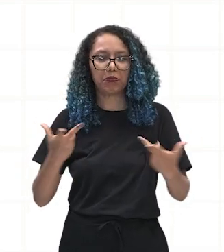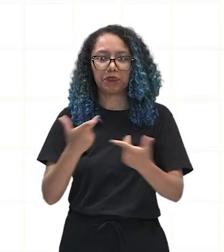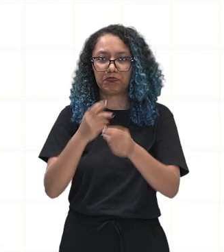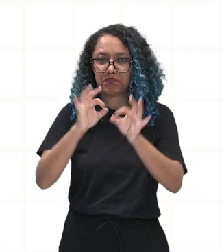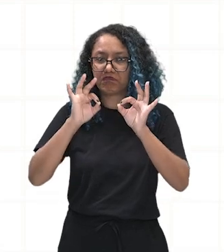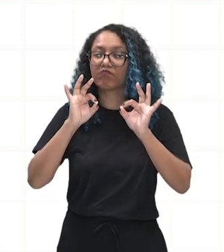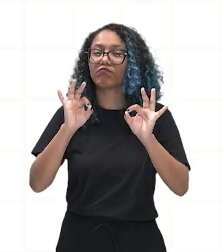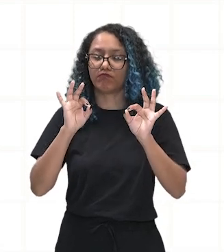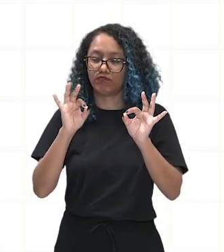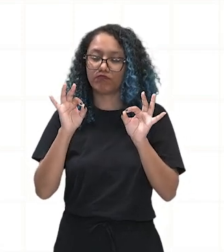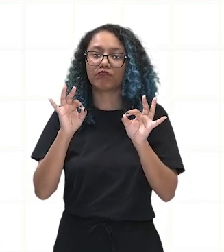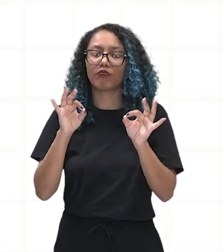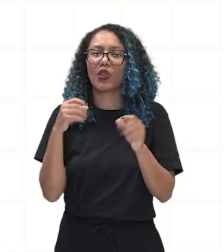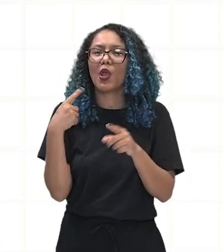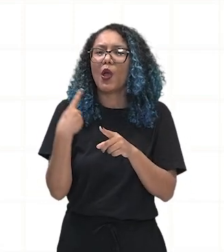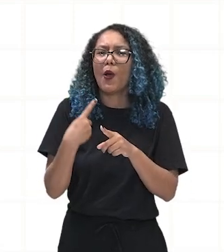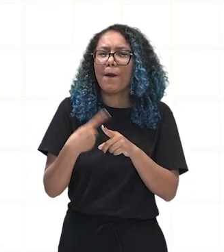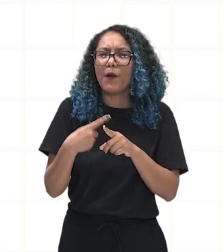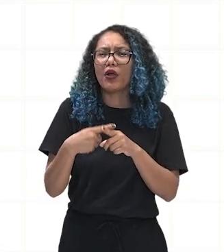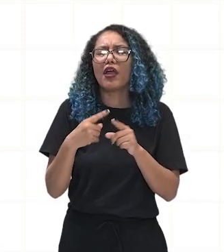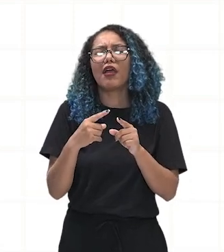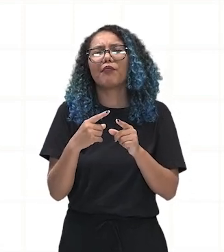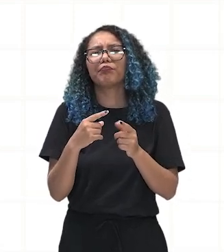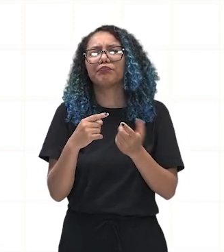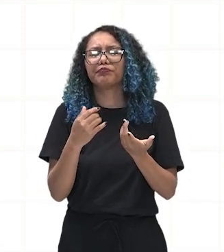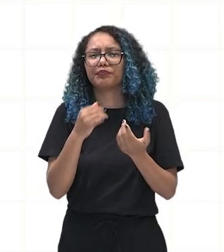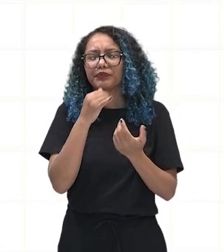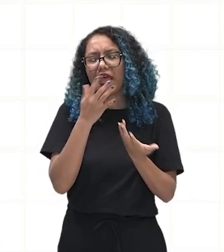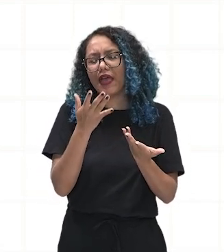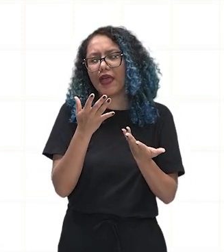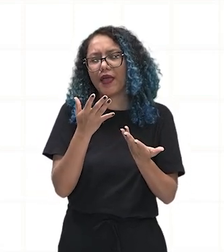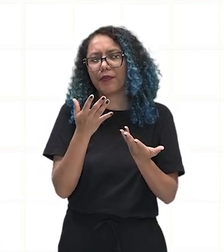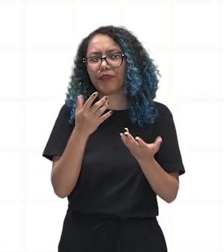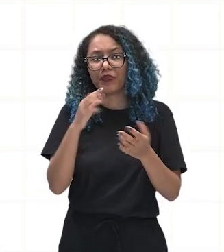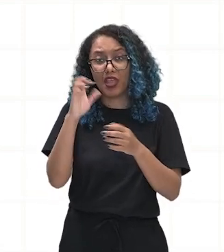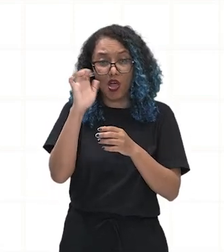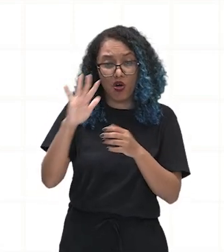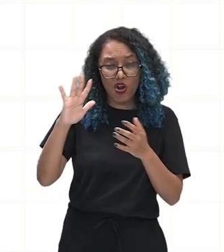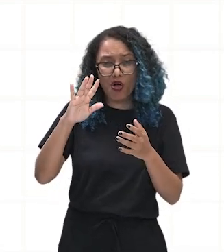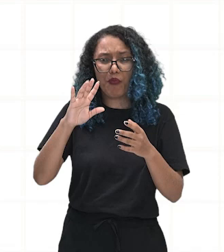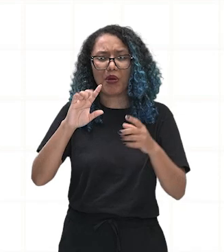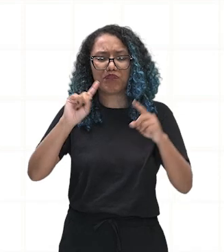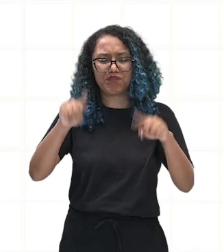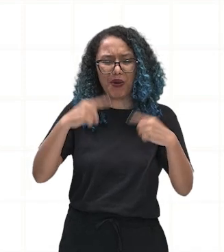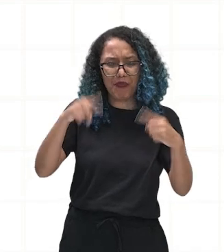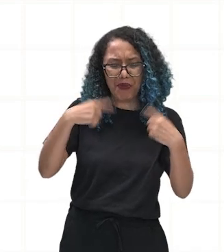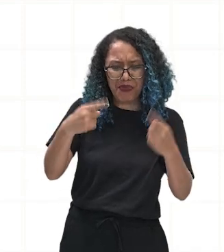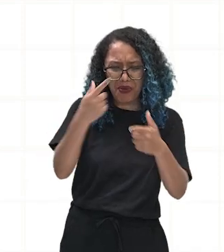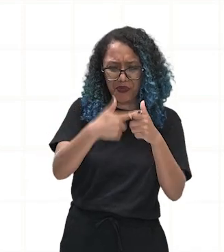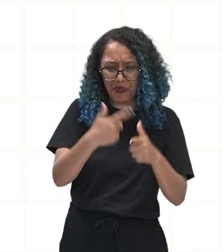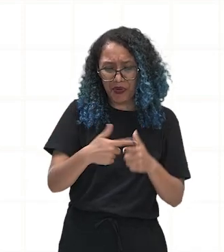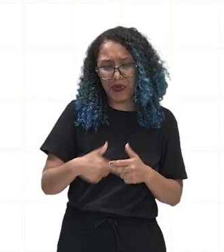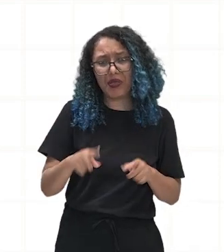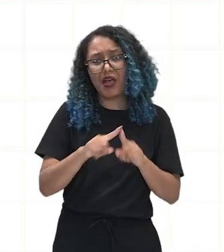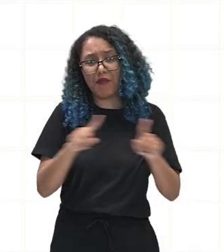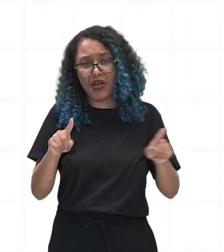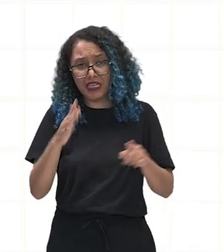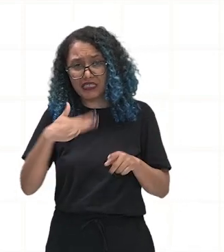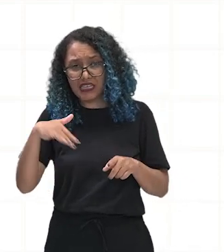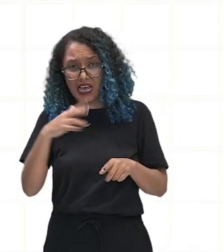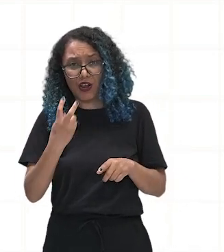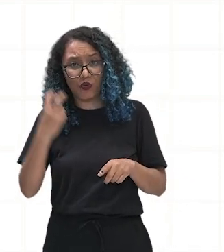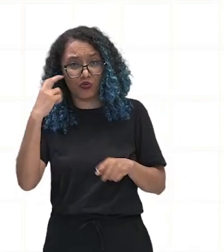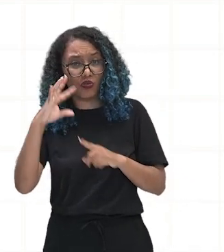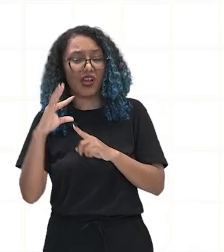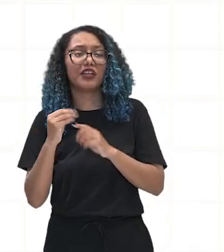Porque, mesmo com muitos desafios, a Europa testemunhou um grande avanço na cultura e na arte. Nós